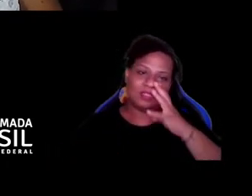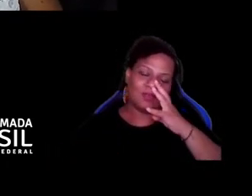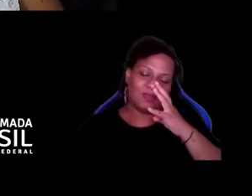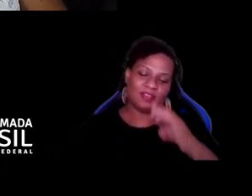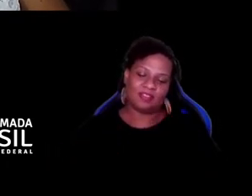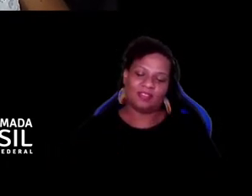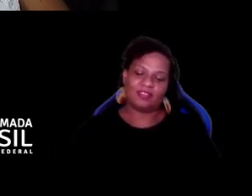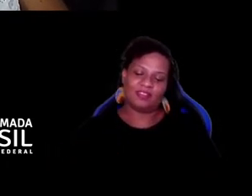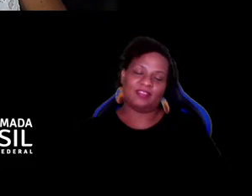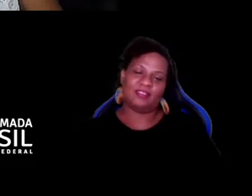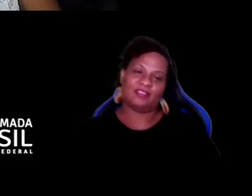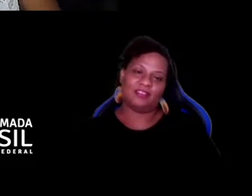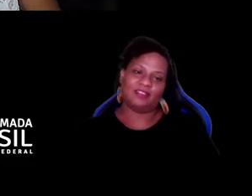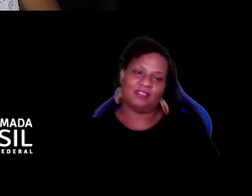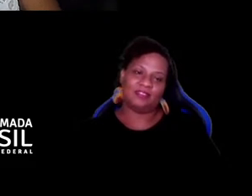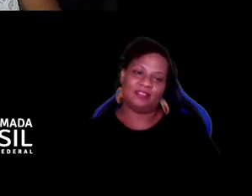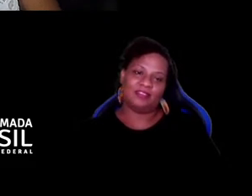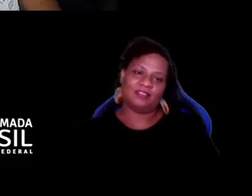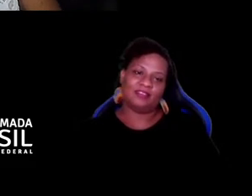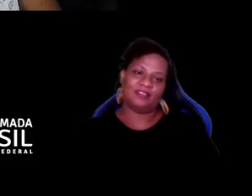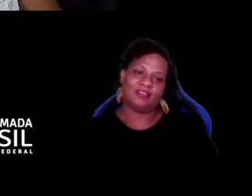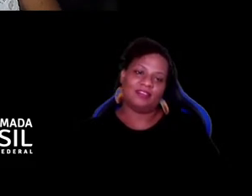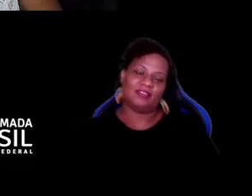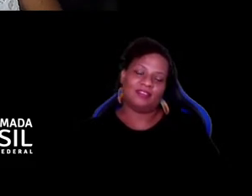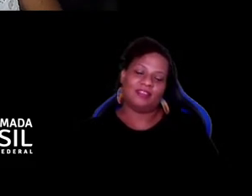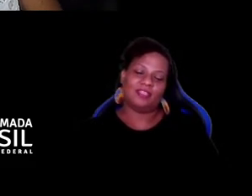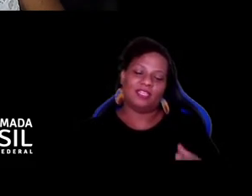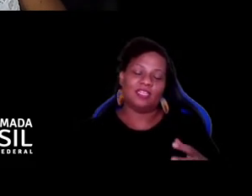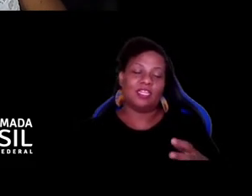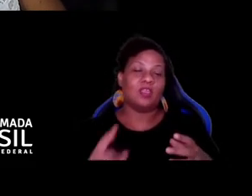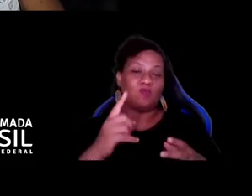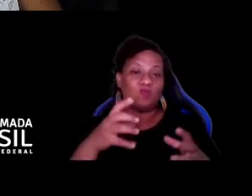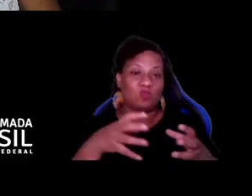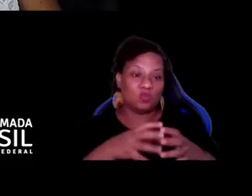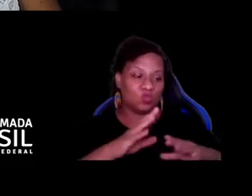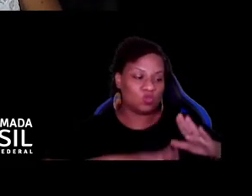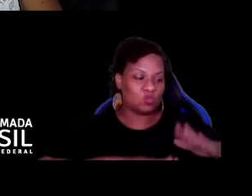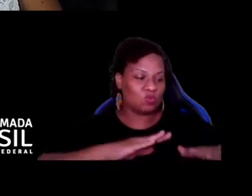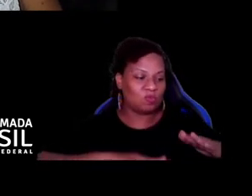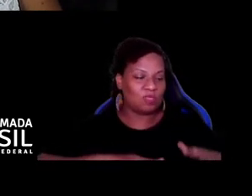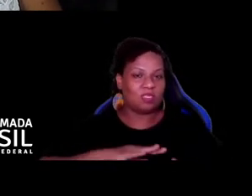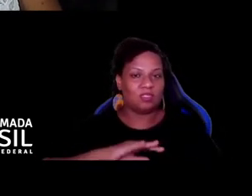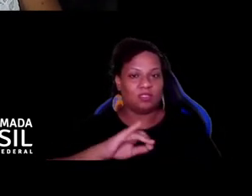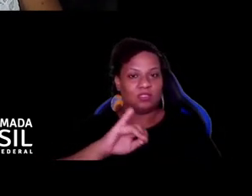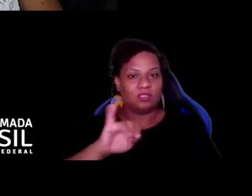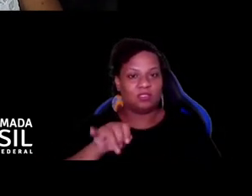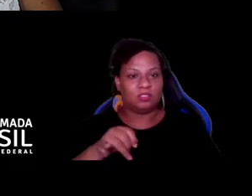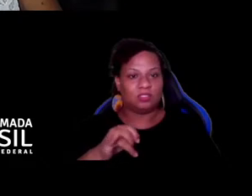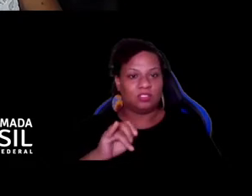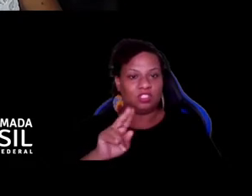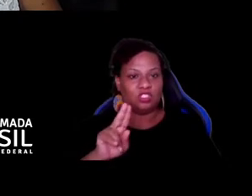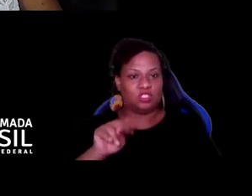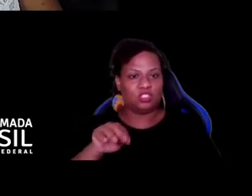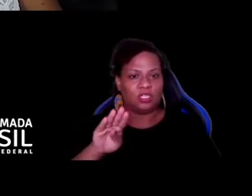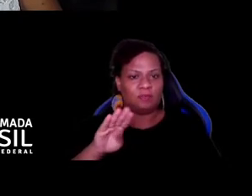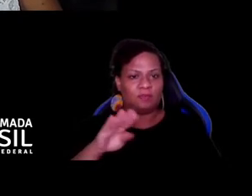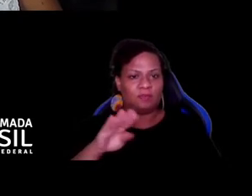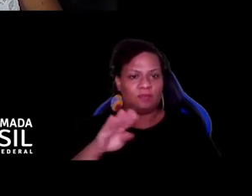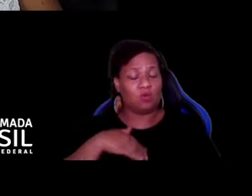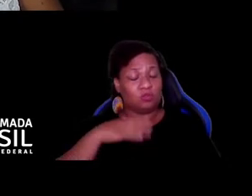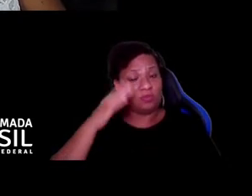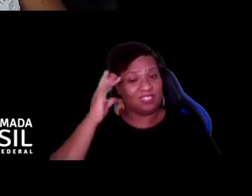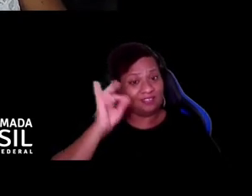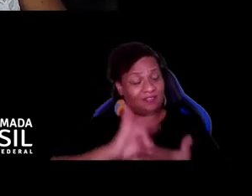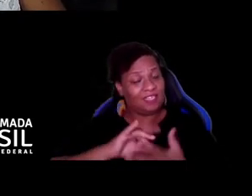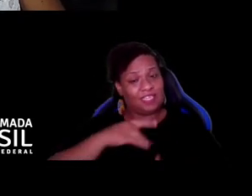um instrumento de percussão que eu gosto muito do djembe, embora eu não saiba tocar verdadeiramente,